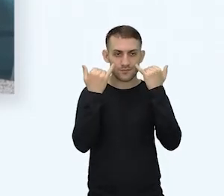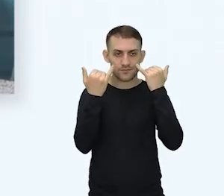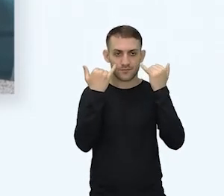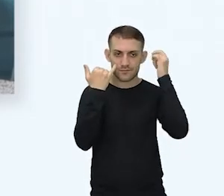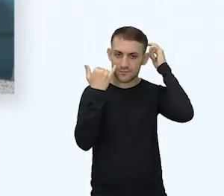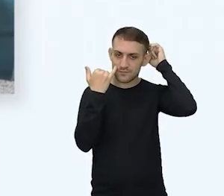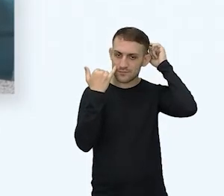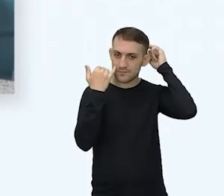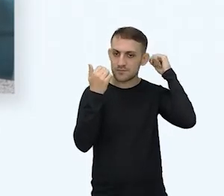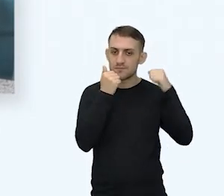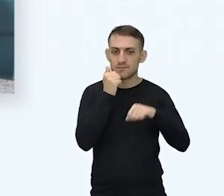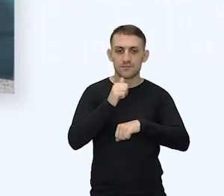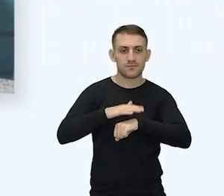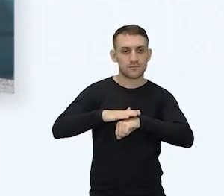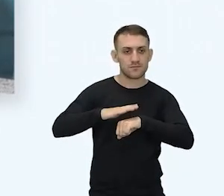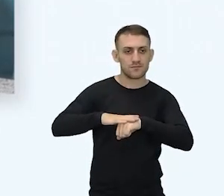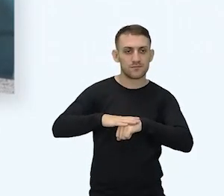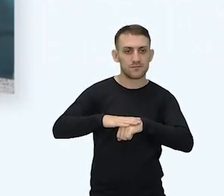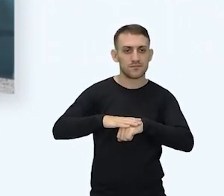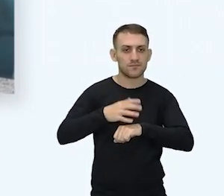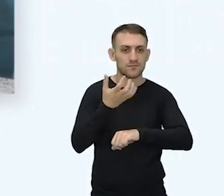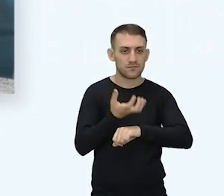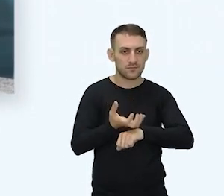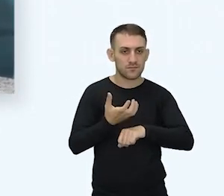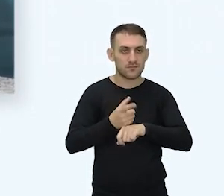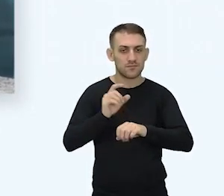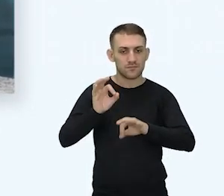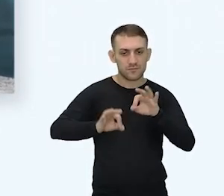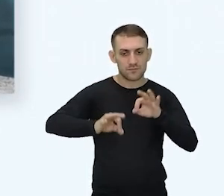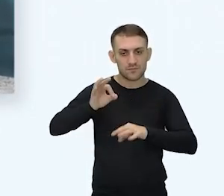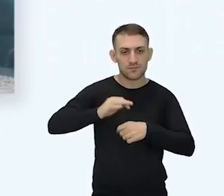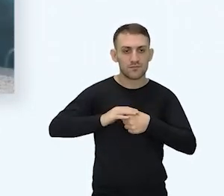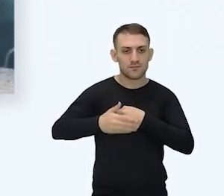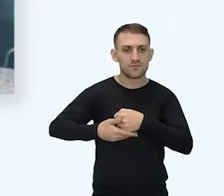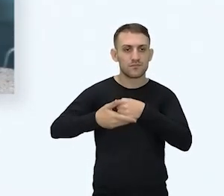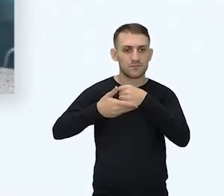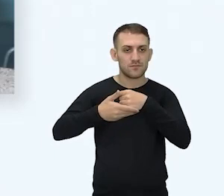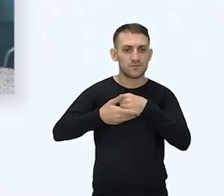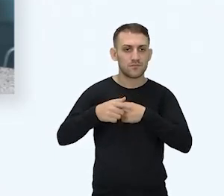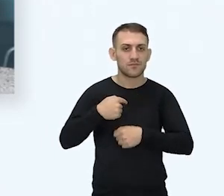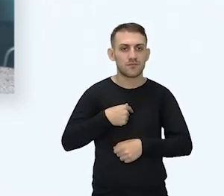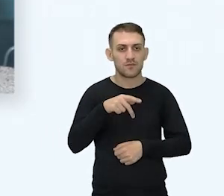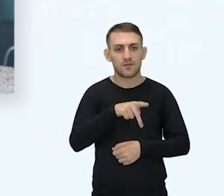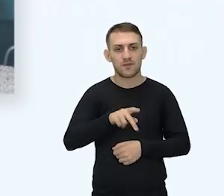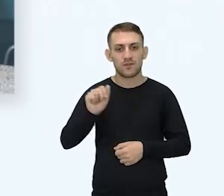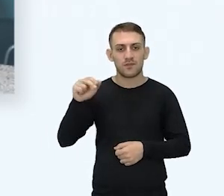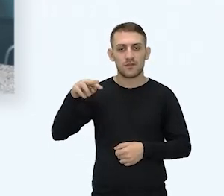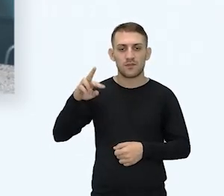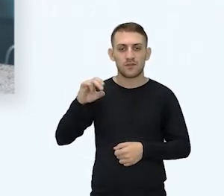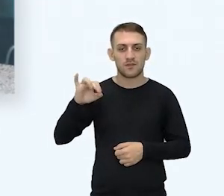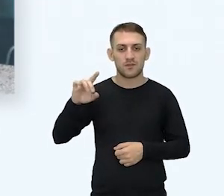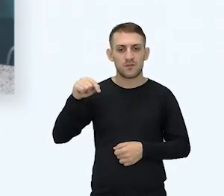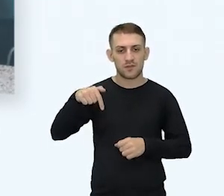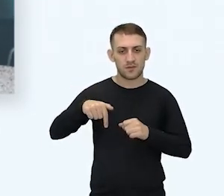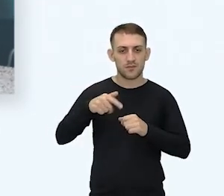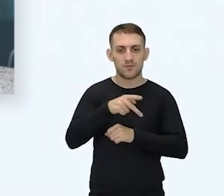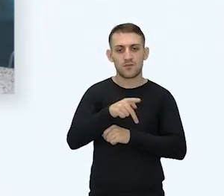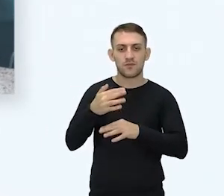era Ciências em Ação, e o componente Construção Sustentável. Sou o professor Antônio, professor de Física aqui no